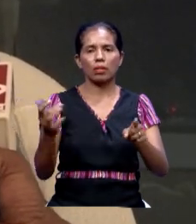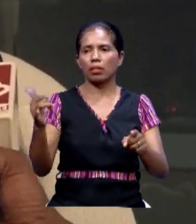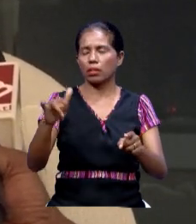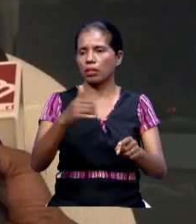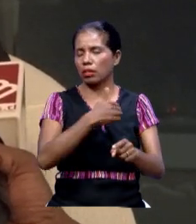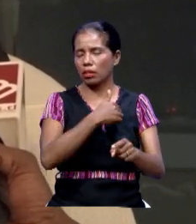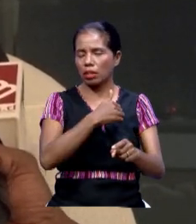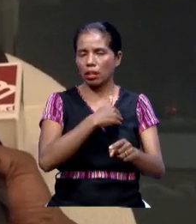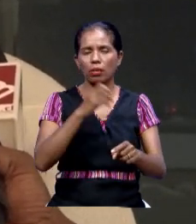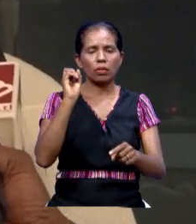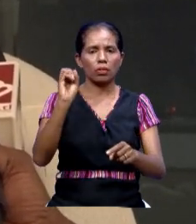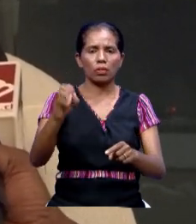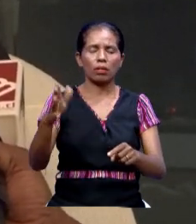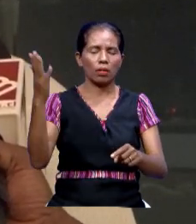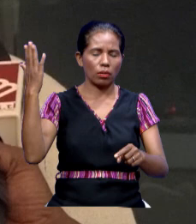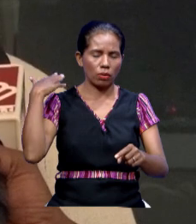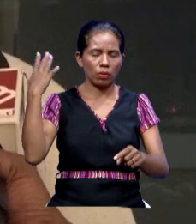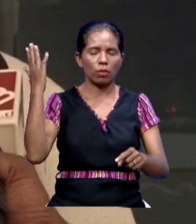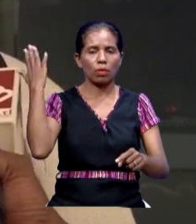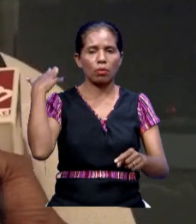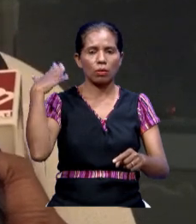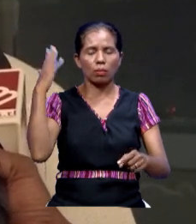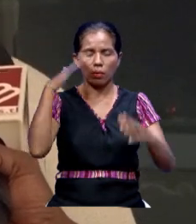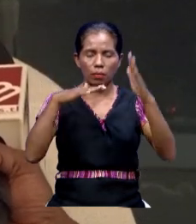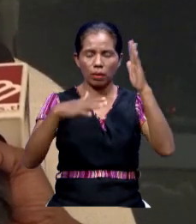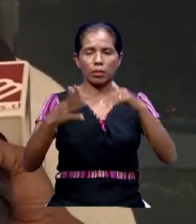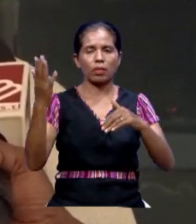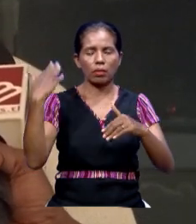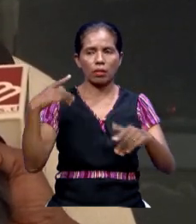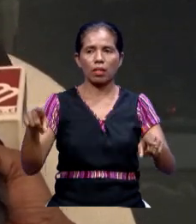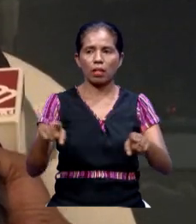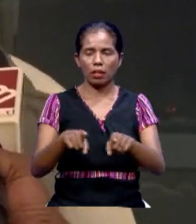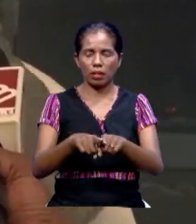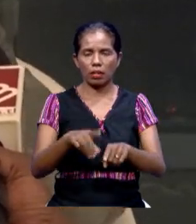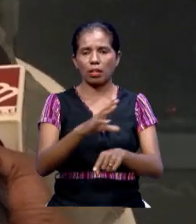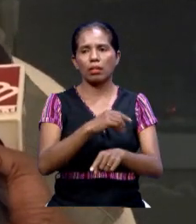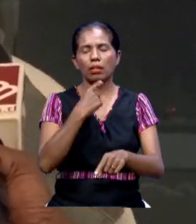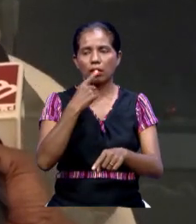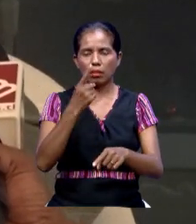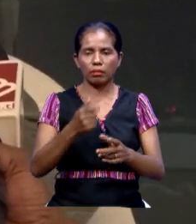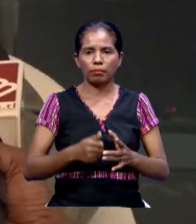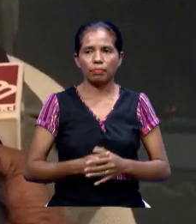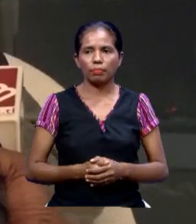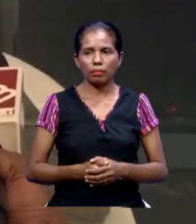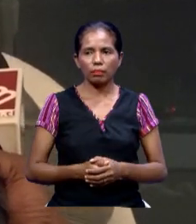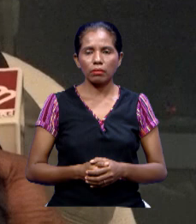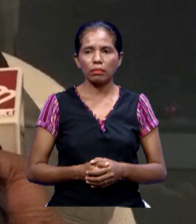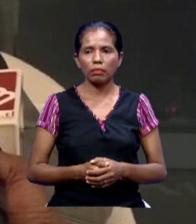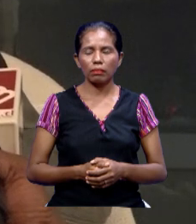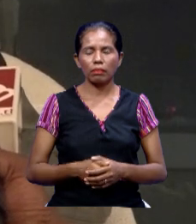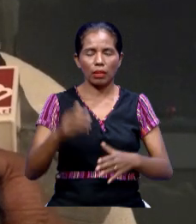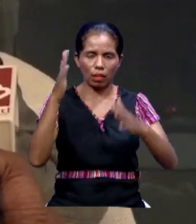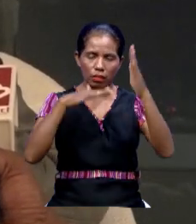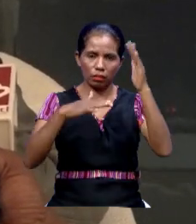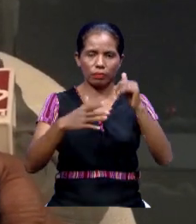soe bacotuk, conflito de ser ulo piana. Nessa Kosovo, Sérbia e Bósnia, problema ser